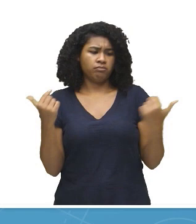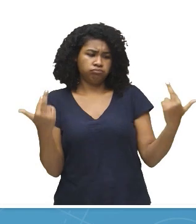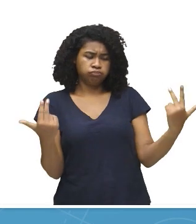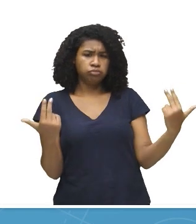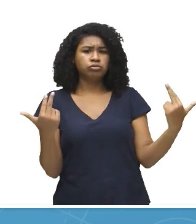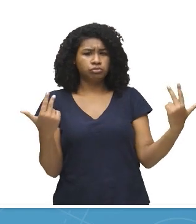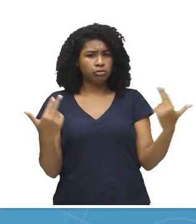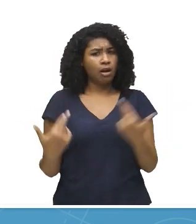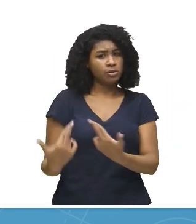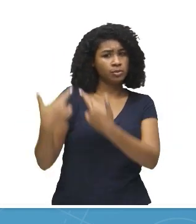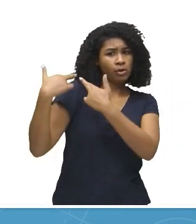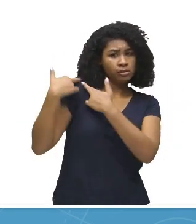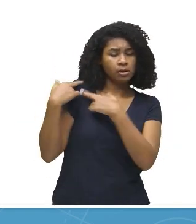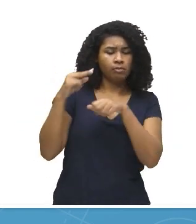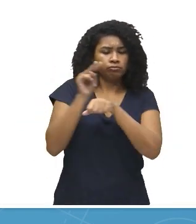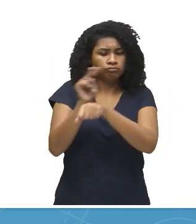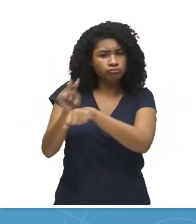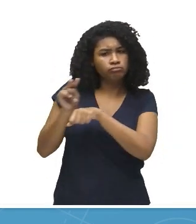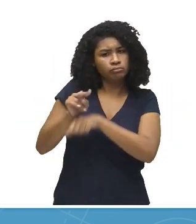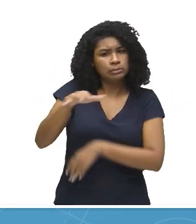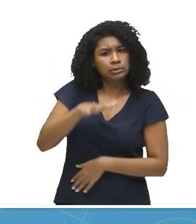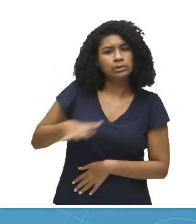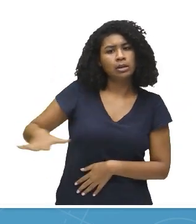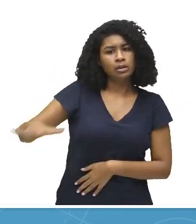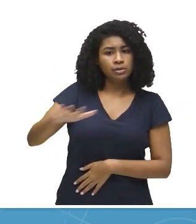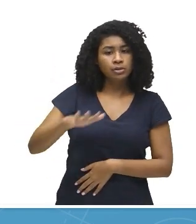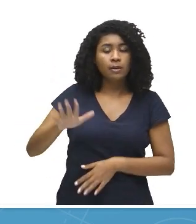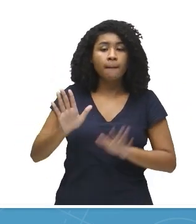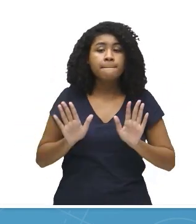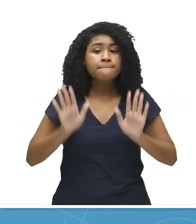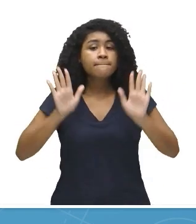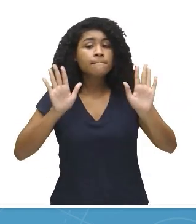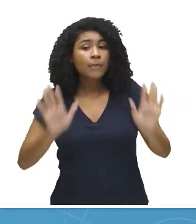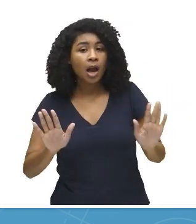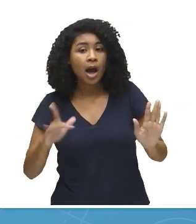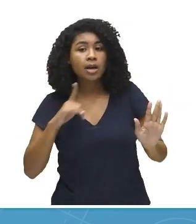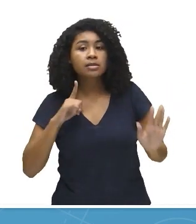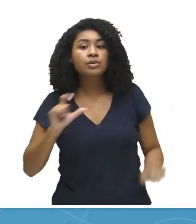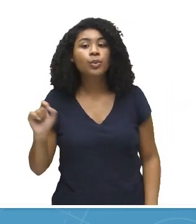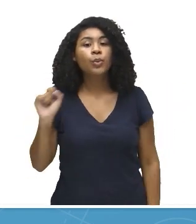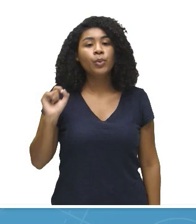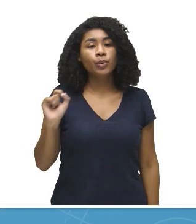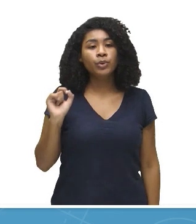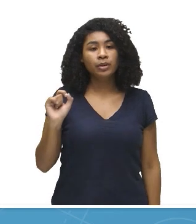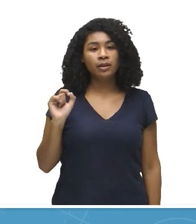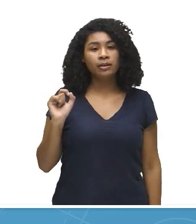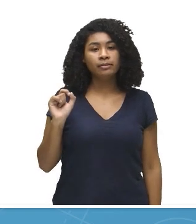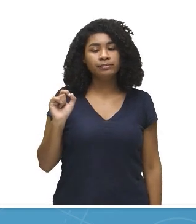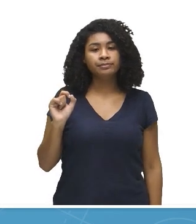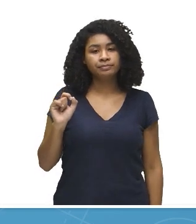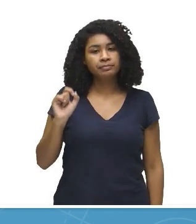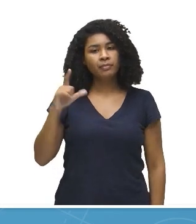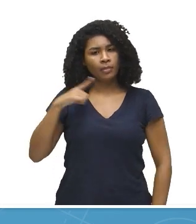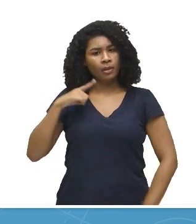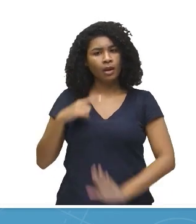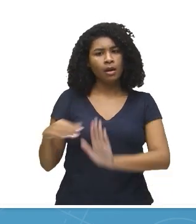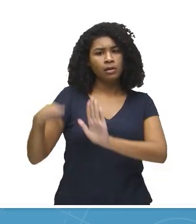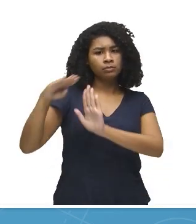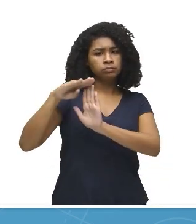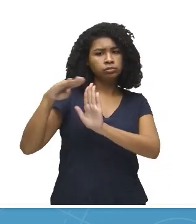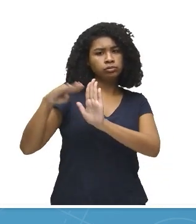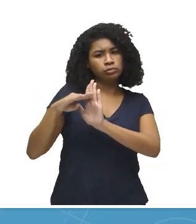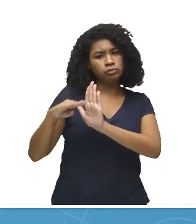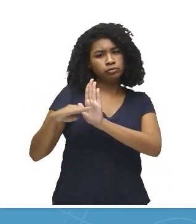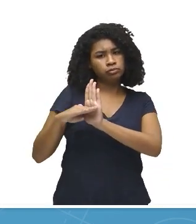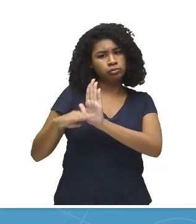Dessa área, dessa mata, dessa região, mas a gente tem aqui, olha, o uso racional aqui da natureza,